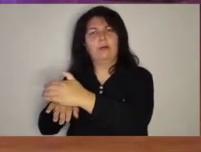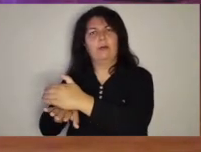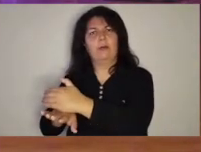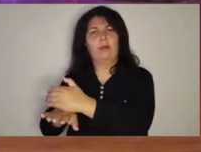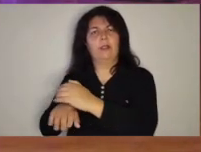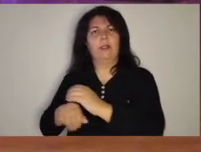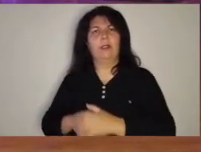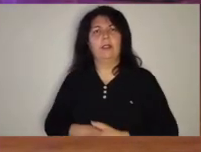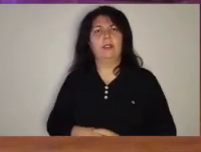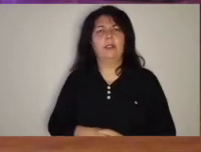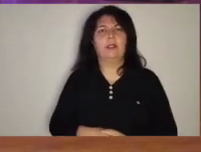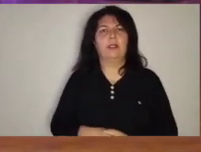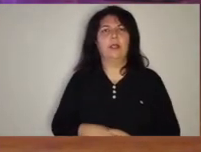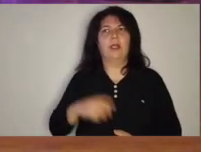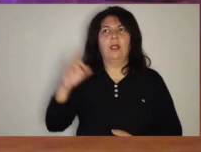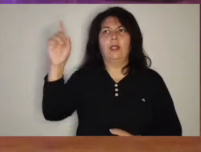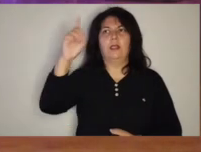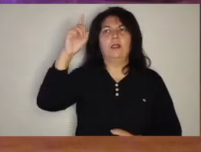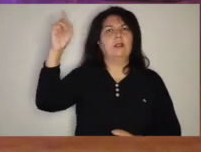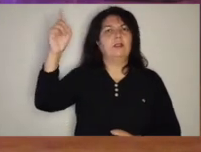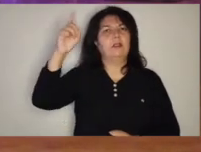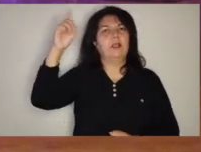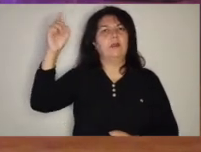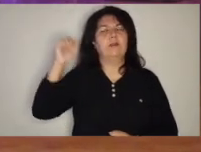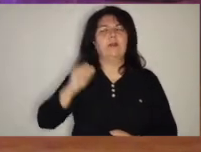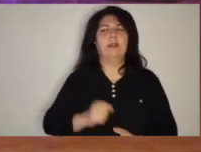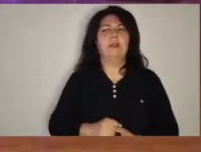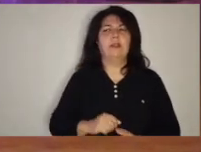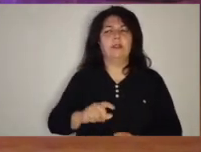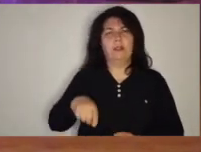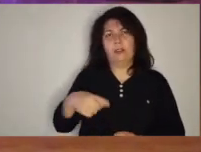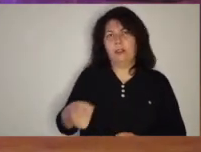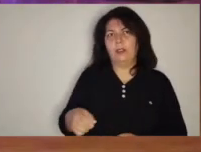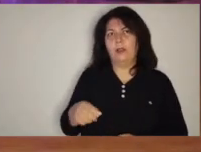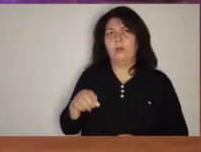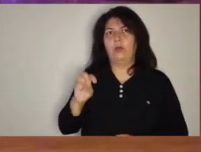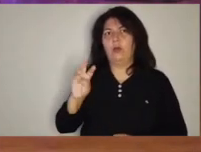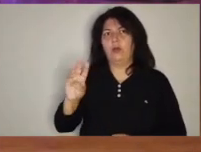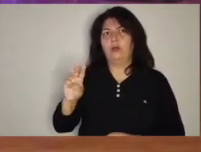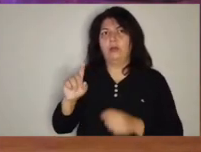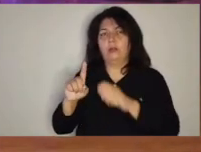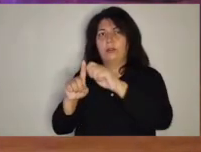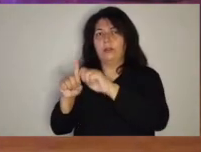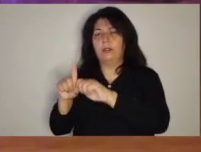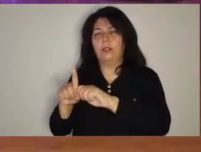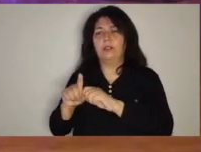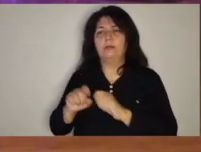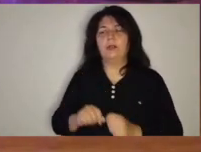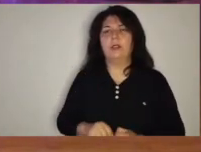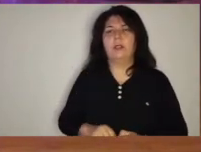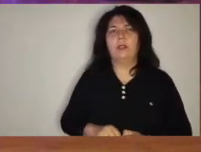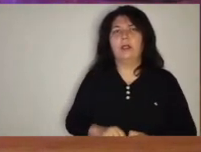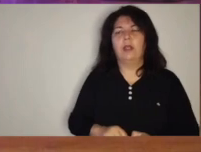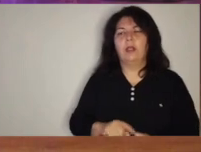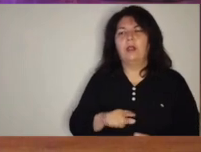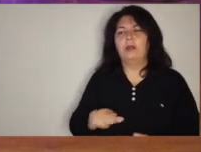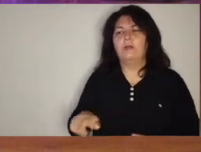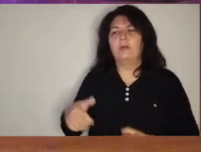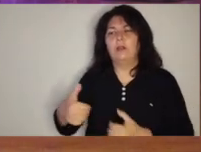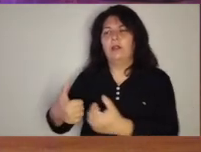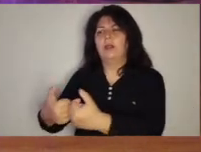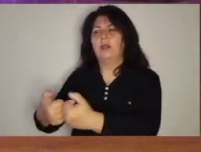dias. E aí, quando Davi, irmãos, vai levar a arca embora, passou os 90 dias, deu